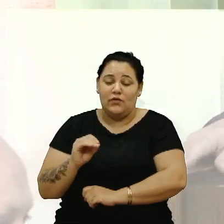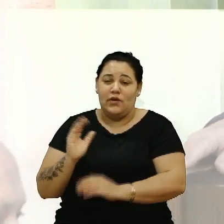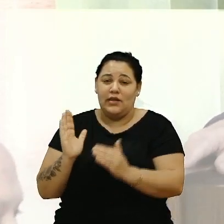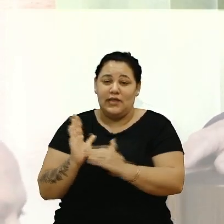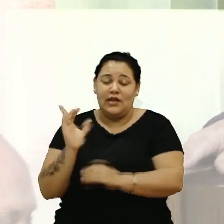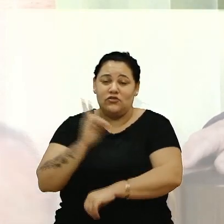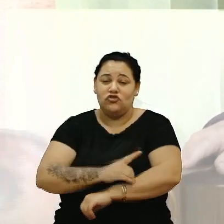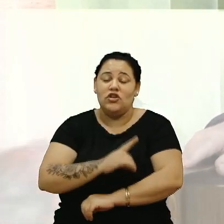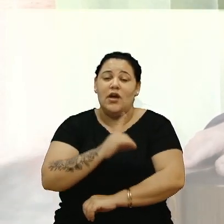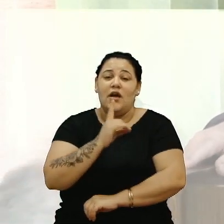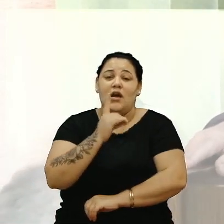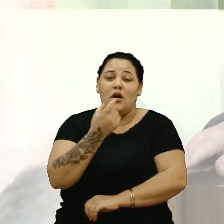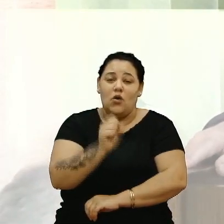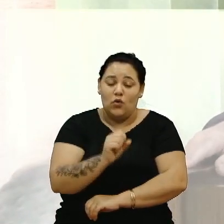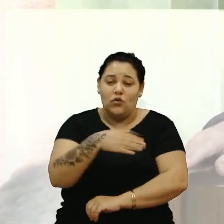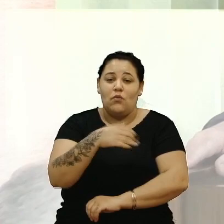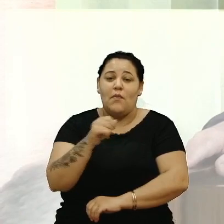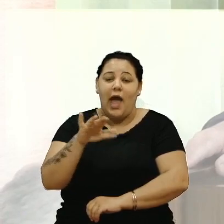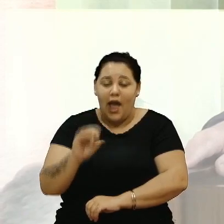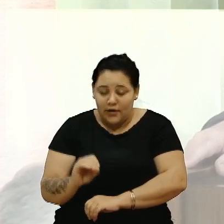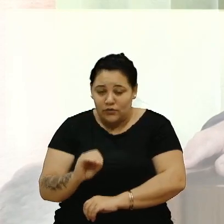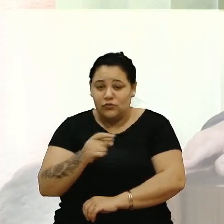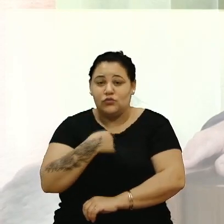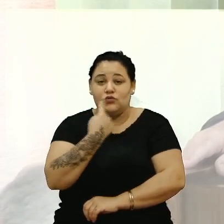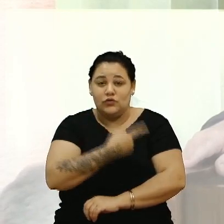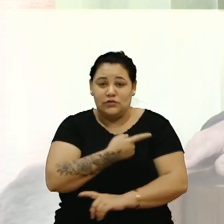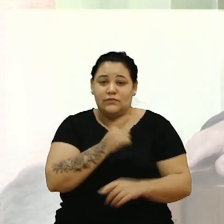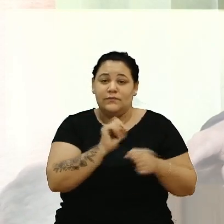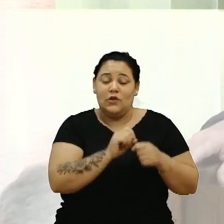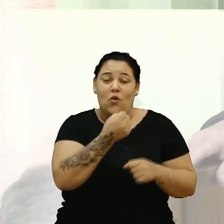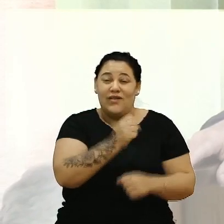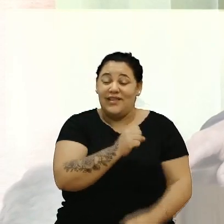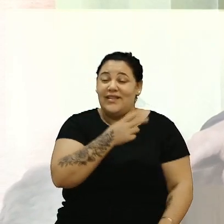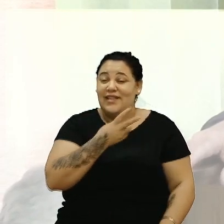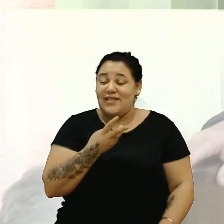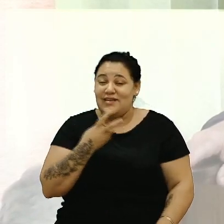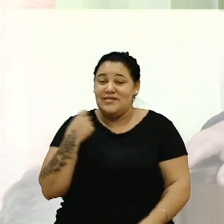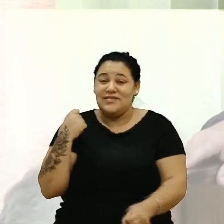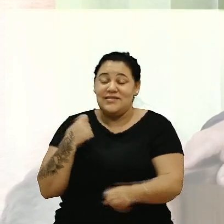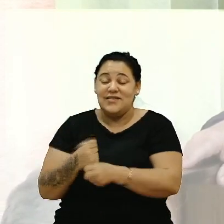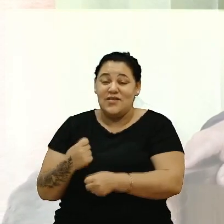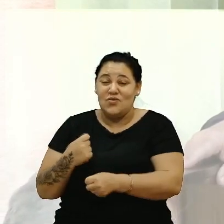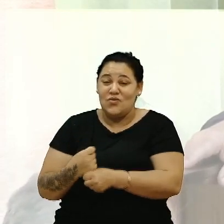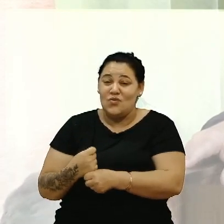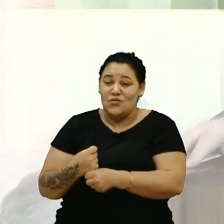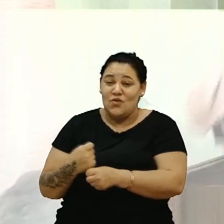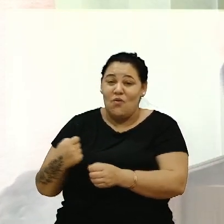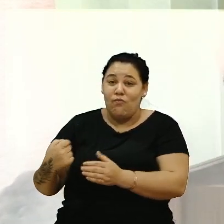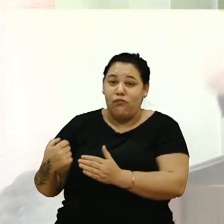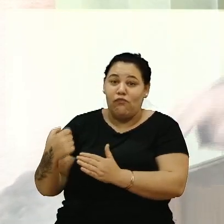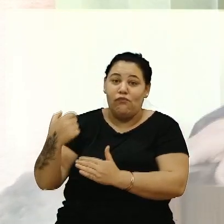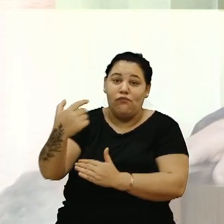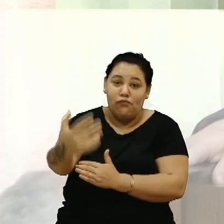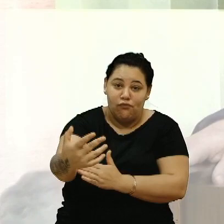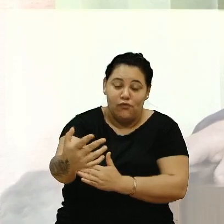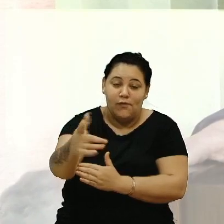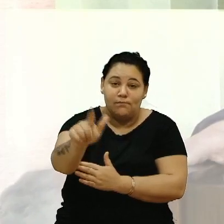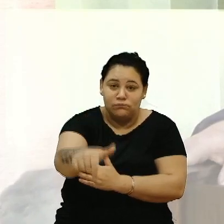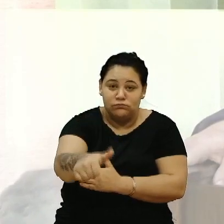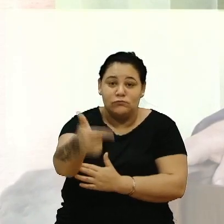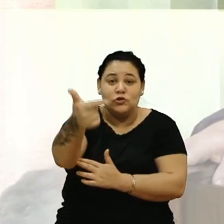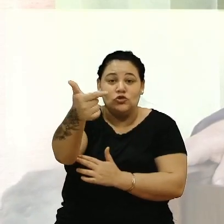nós estamos passando novamente 83 anos depois por esta grande enchente, que esta foi